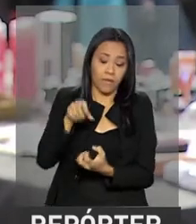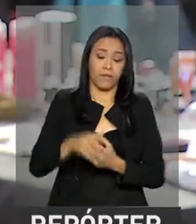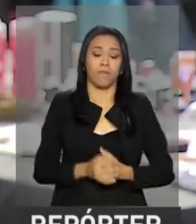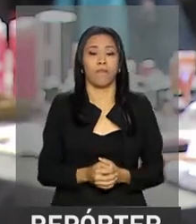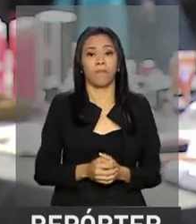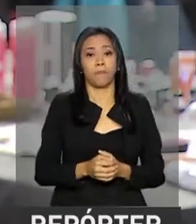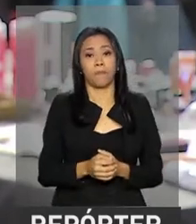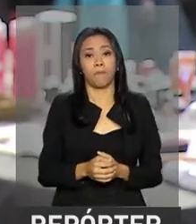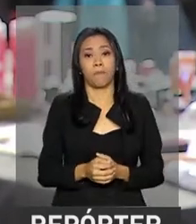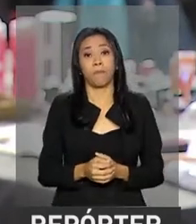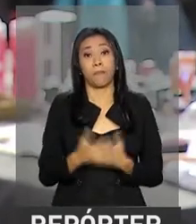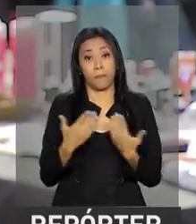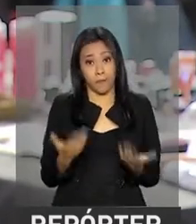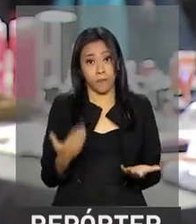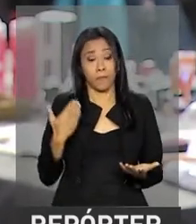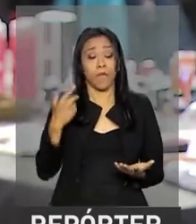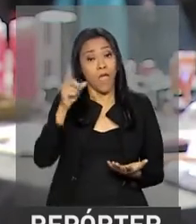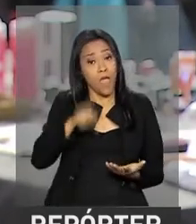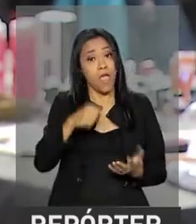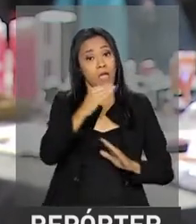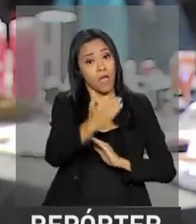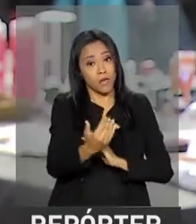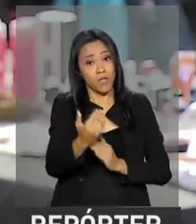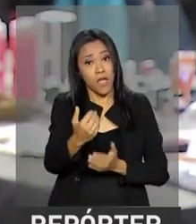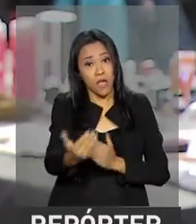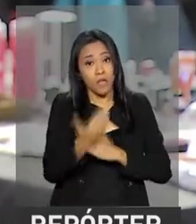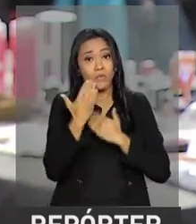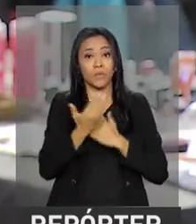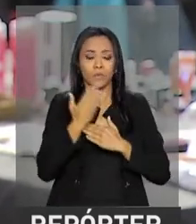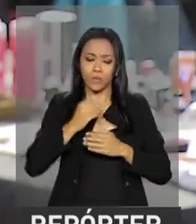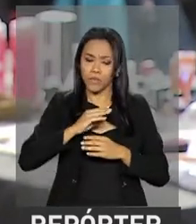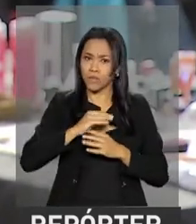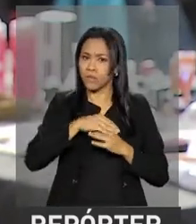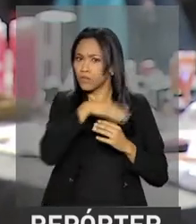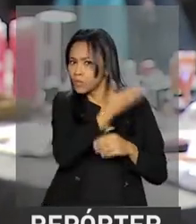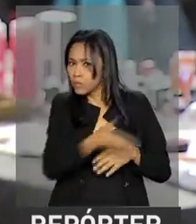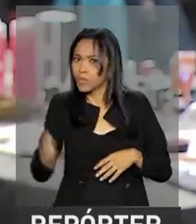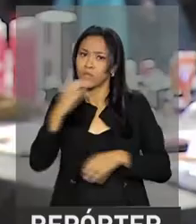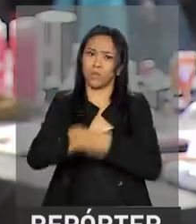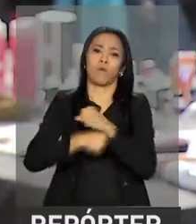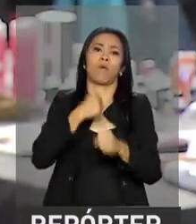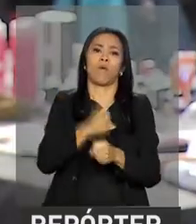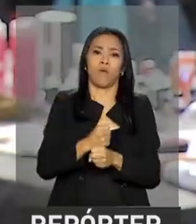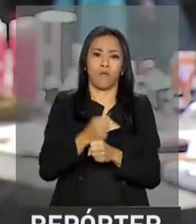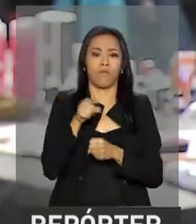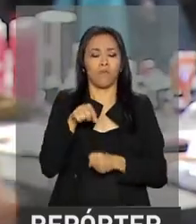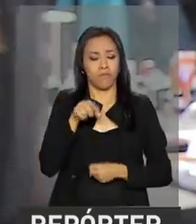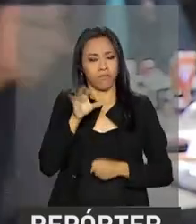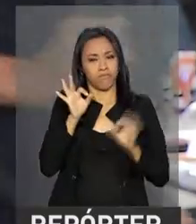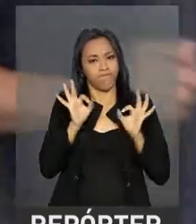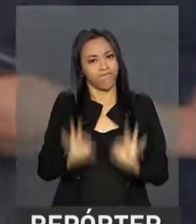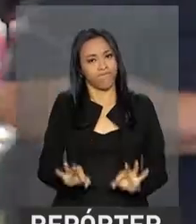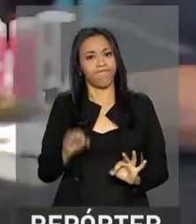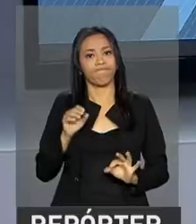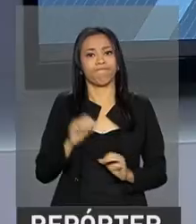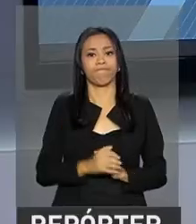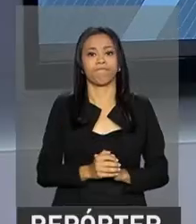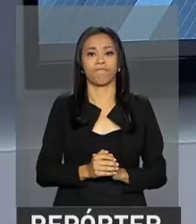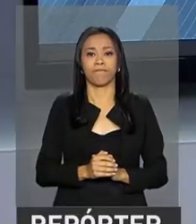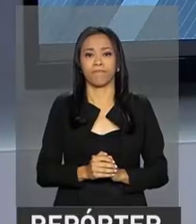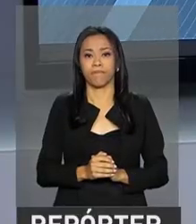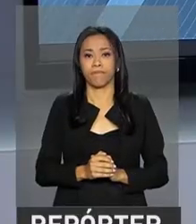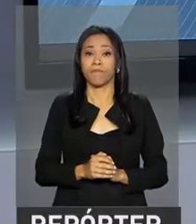entendeu então é o que nos suporta o ano inteiro é realmente é são eles